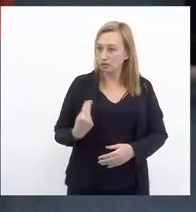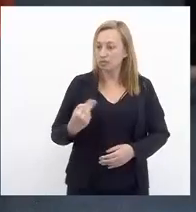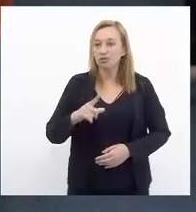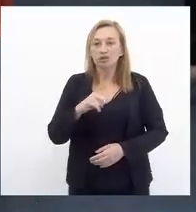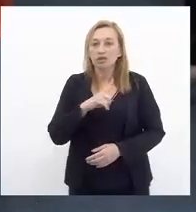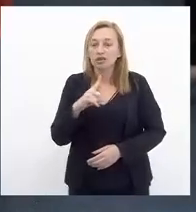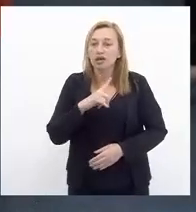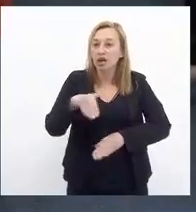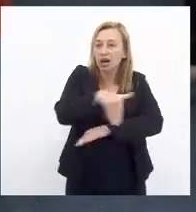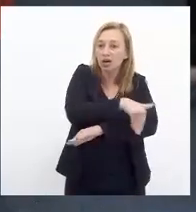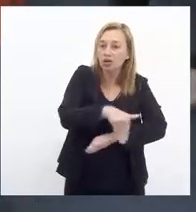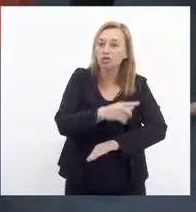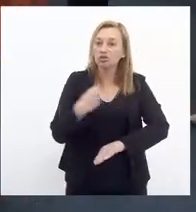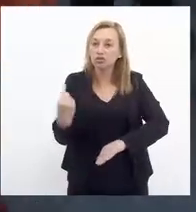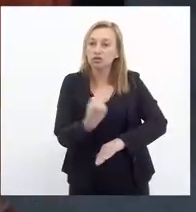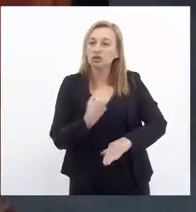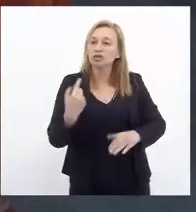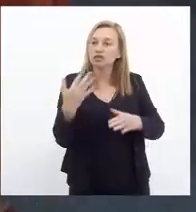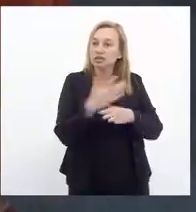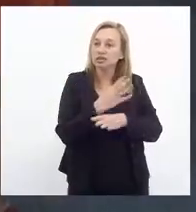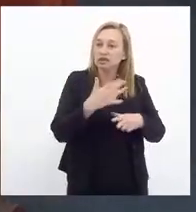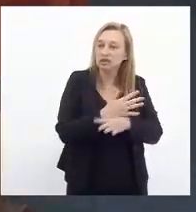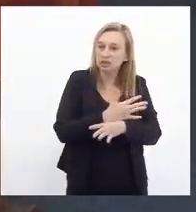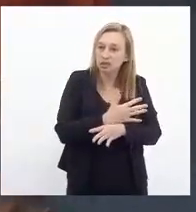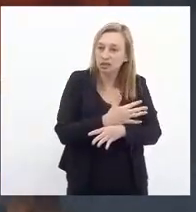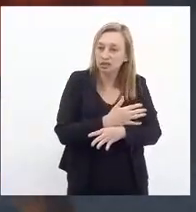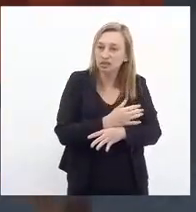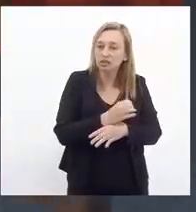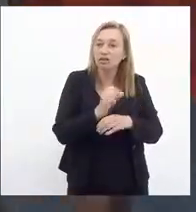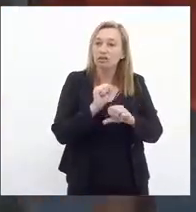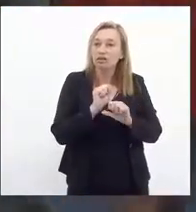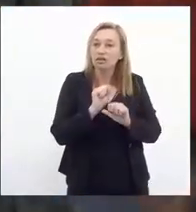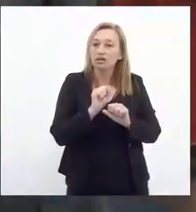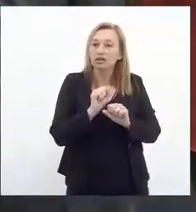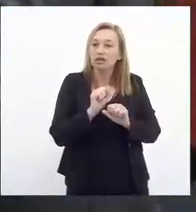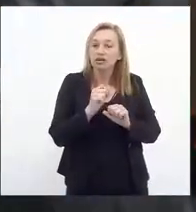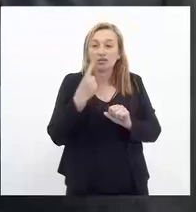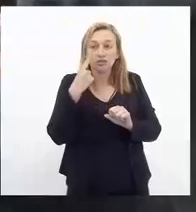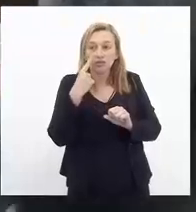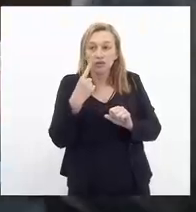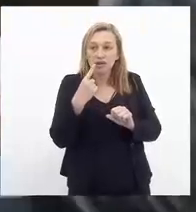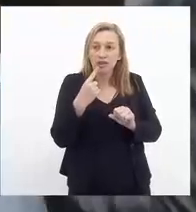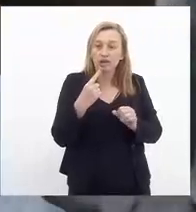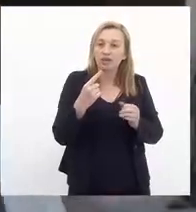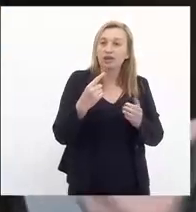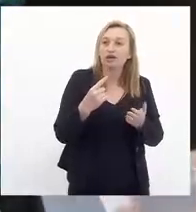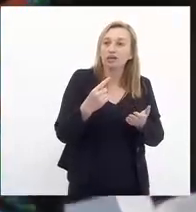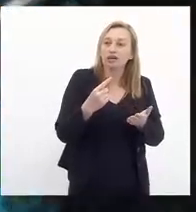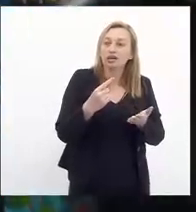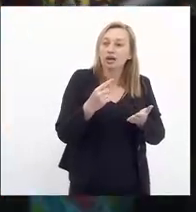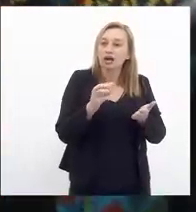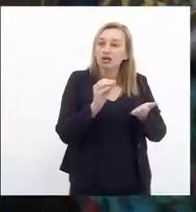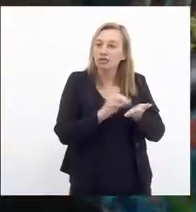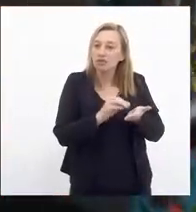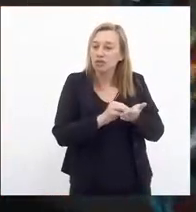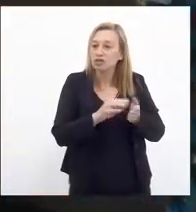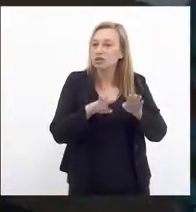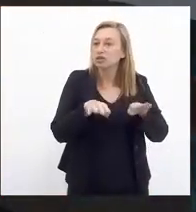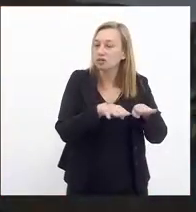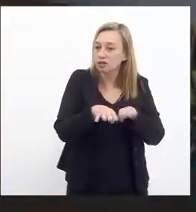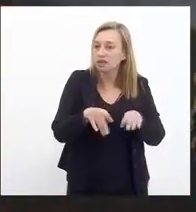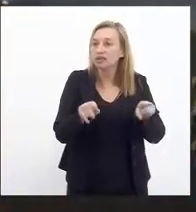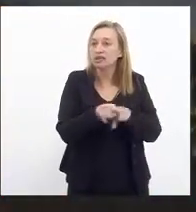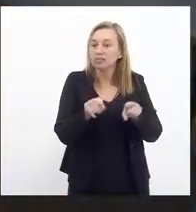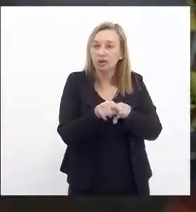as ruas da nossa cidade e se refletem a desigualdade o abandono a gente